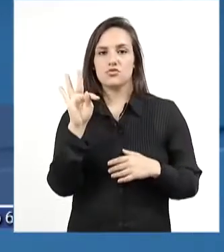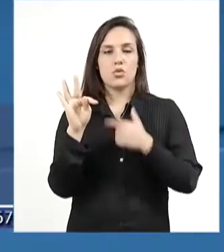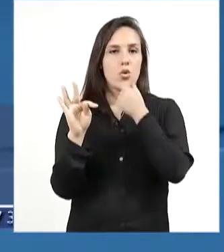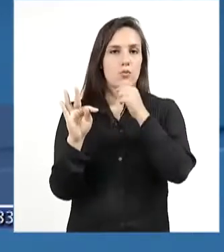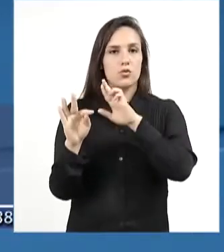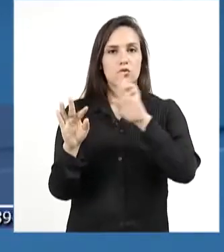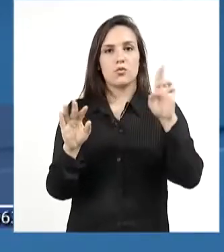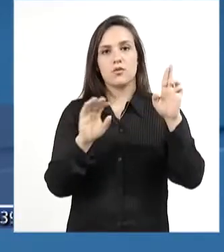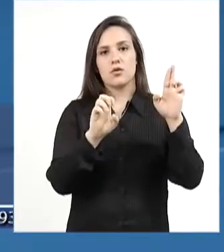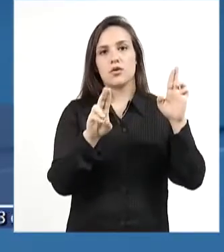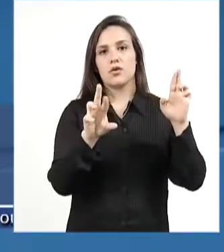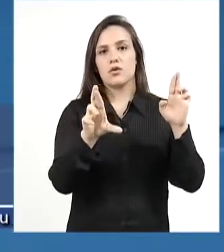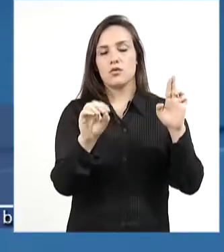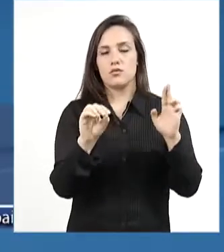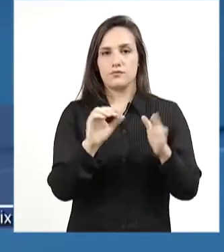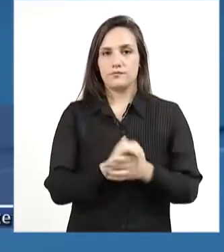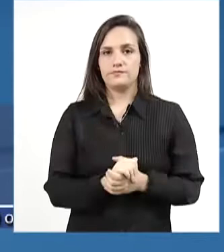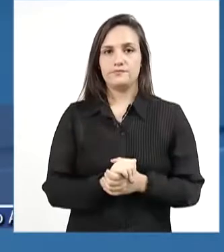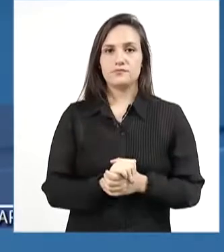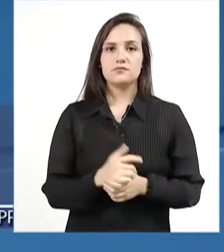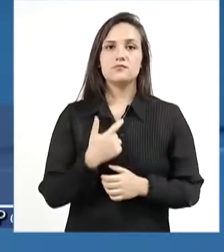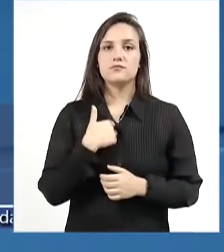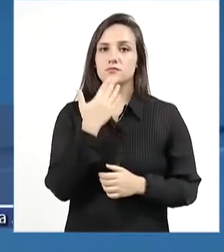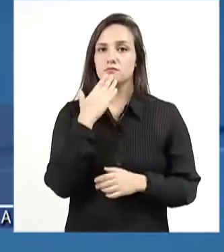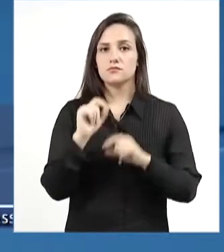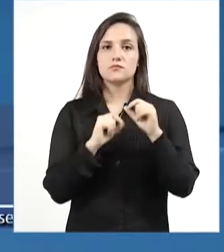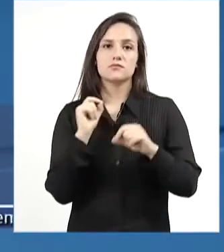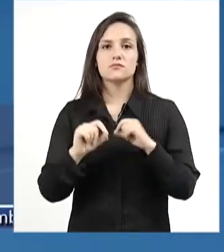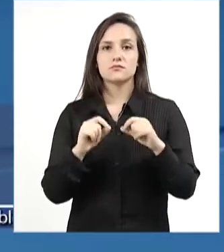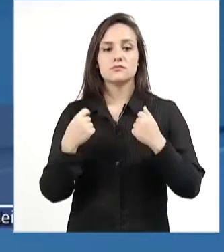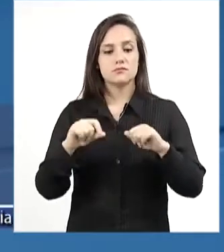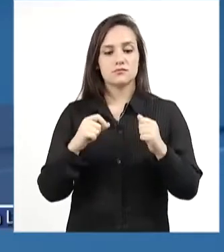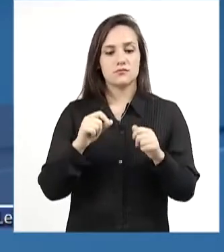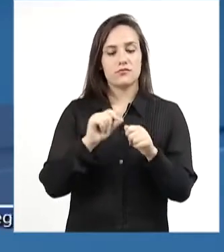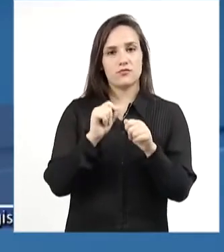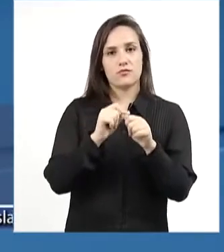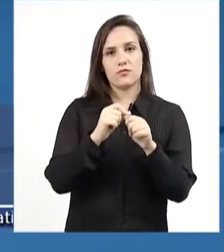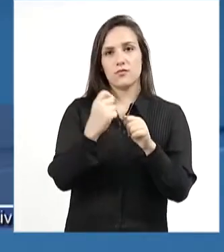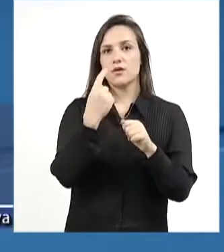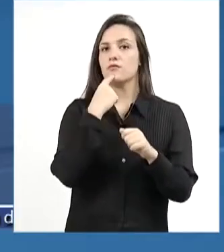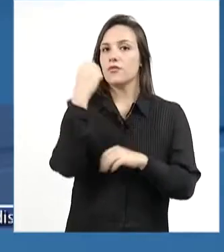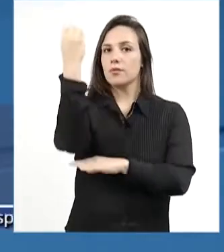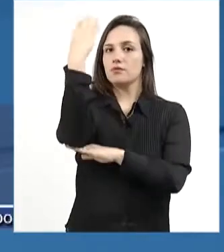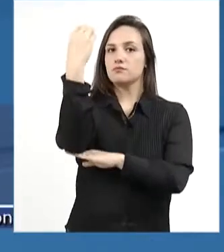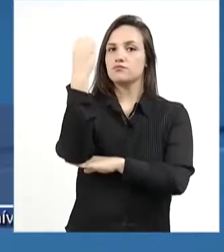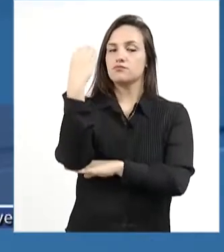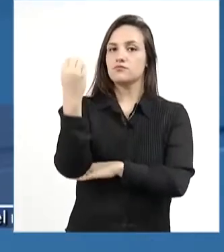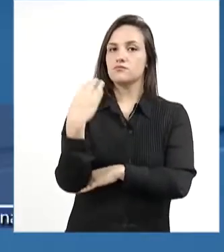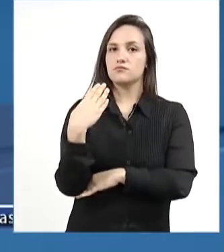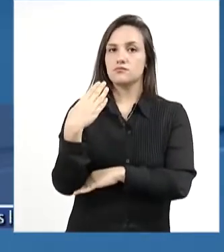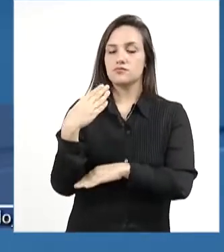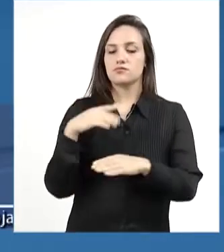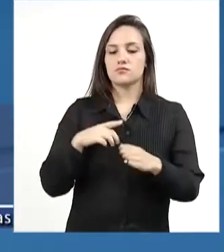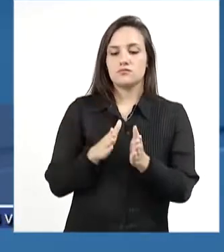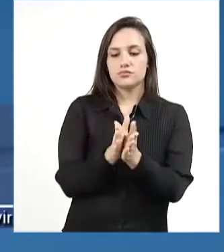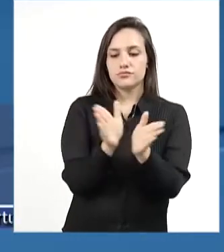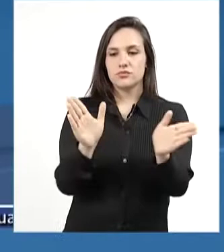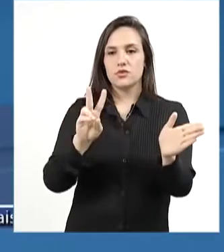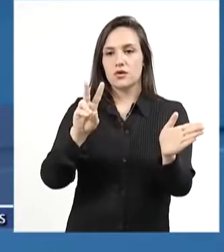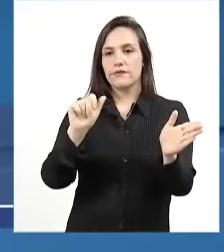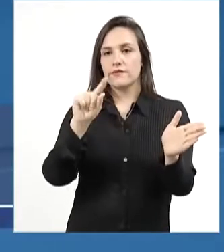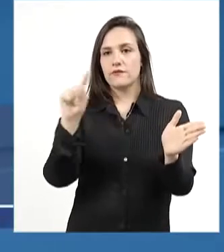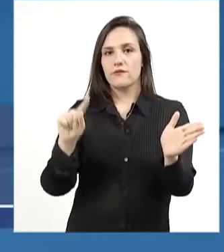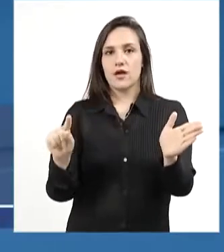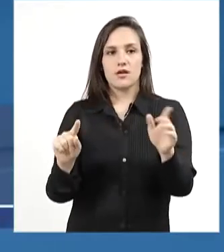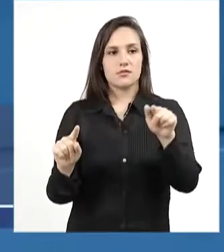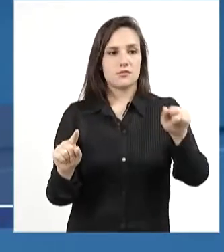Euro Varanes Júnior. Estou solicitando a instalação semafórica na rua Vaz de Caminha, em troncamento com a Avenida Ministro João